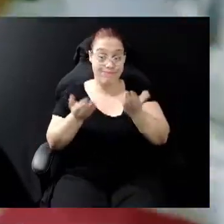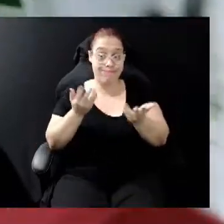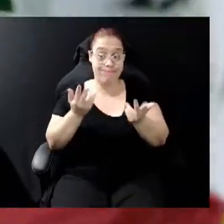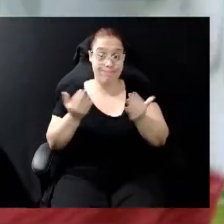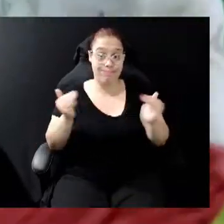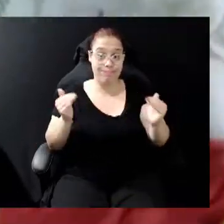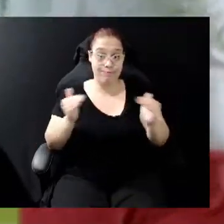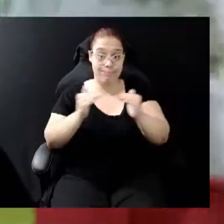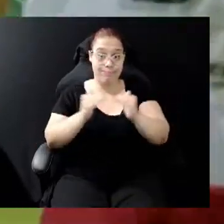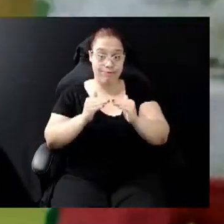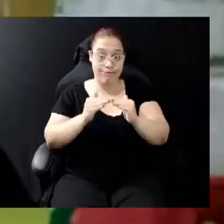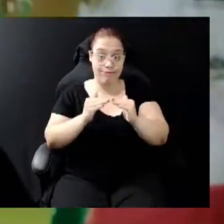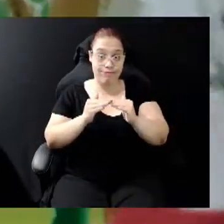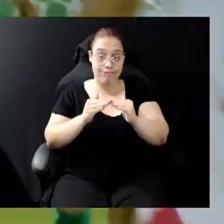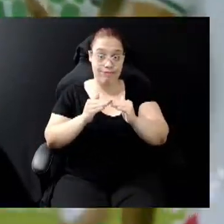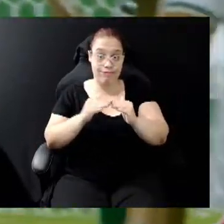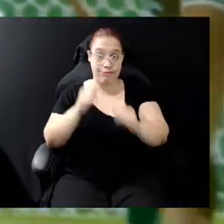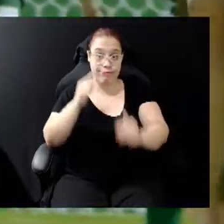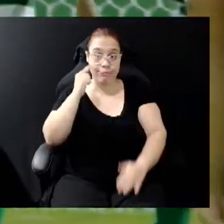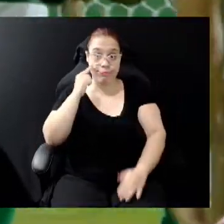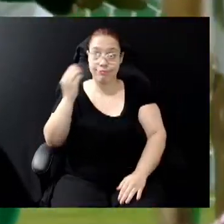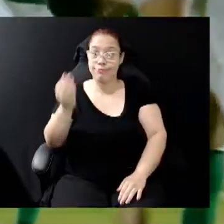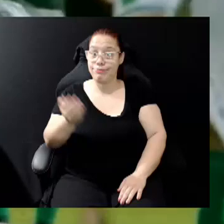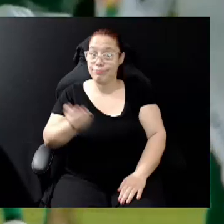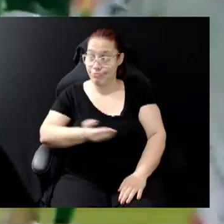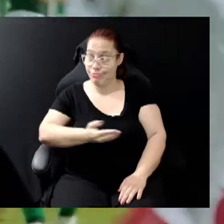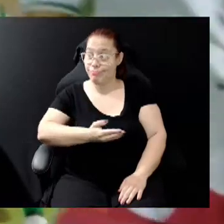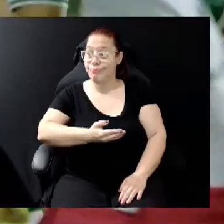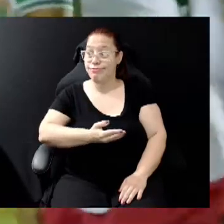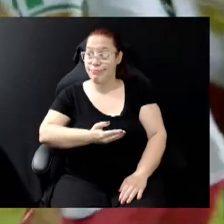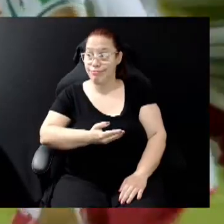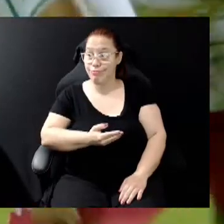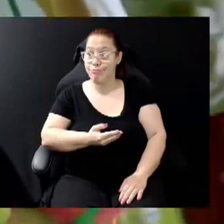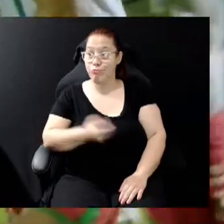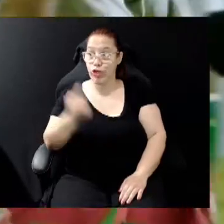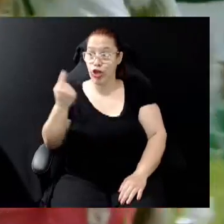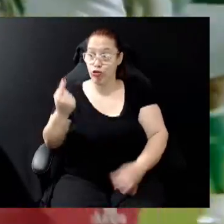de ouro, Guarani 1, Velo Clube também